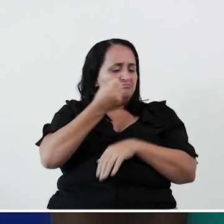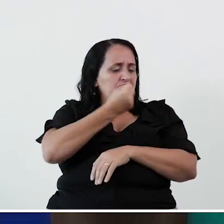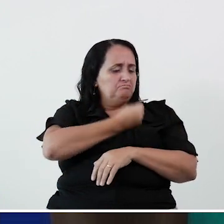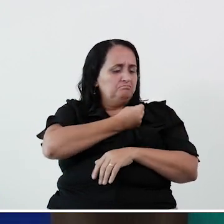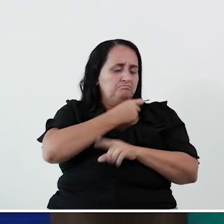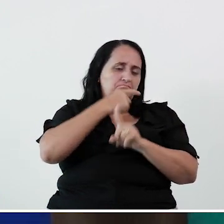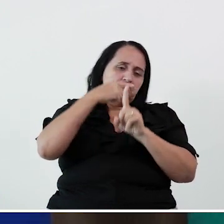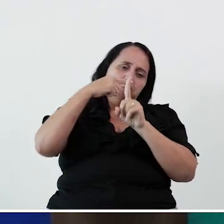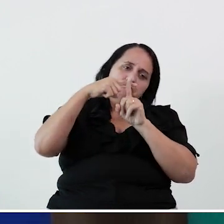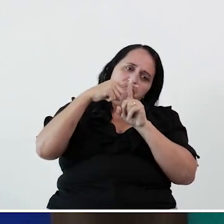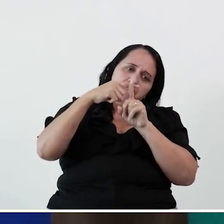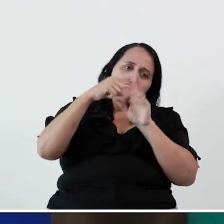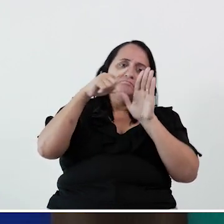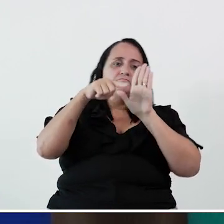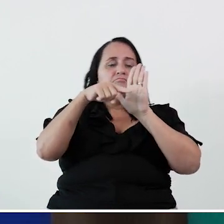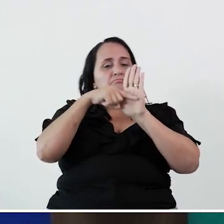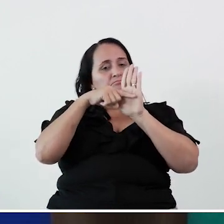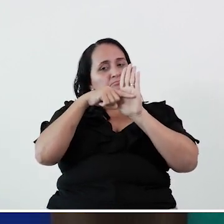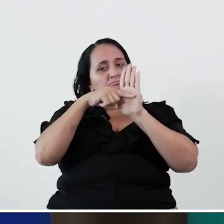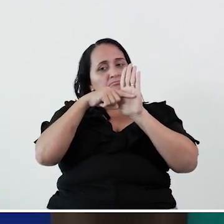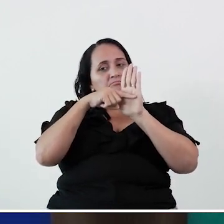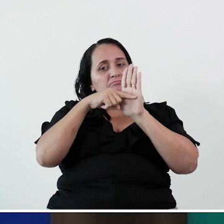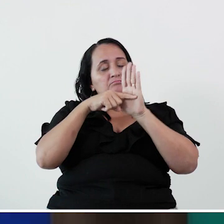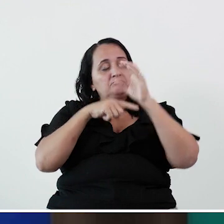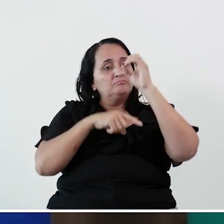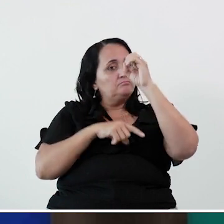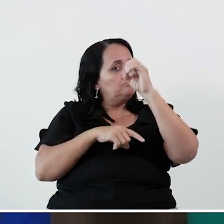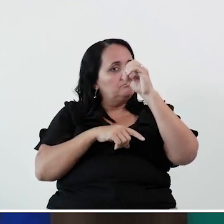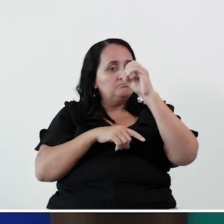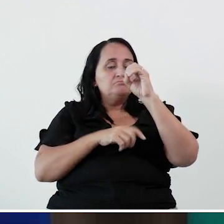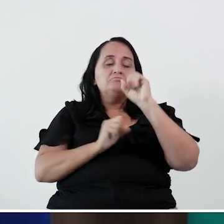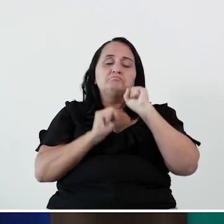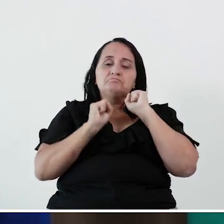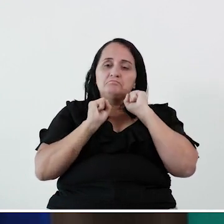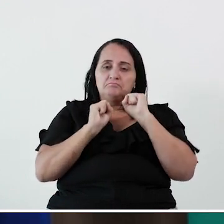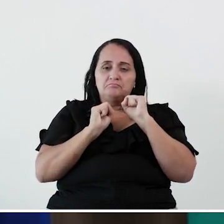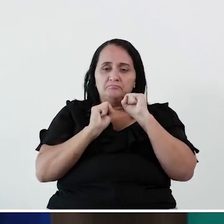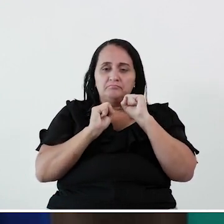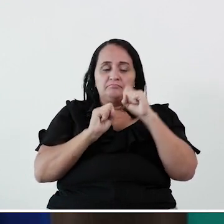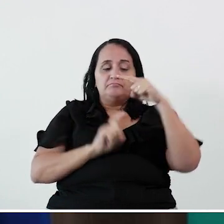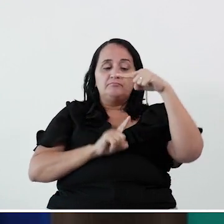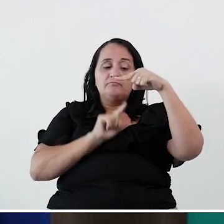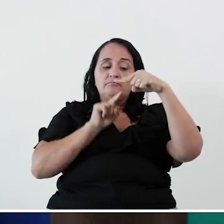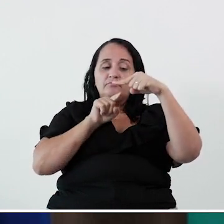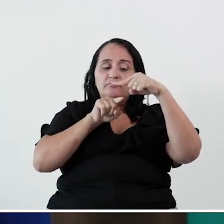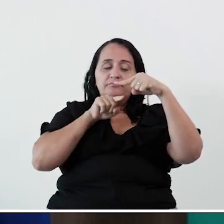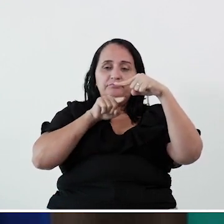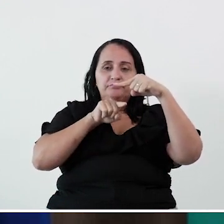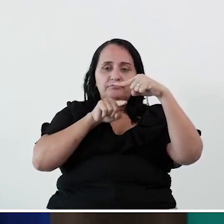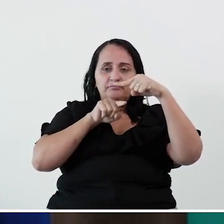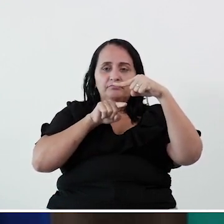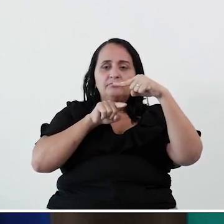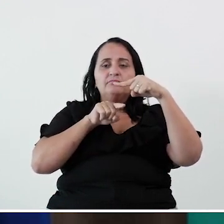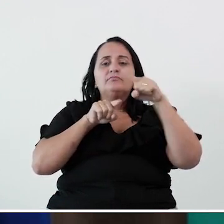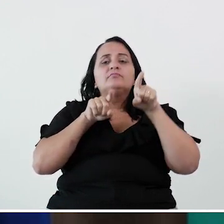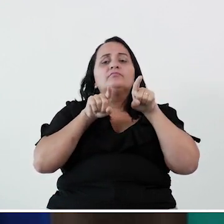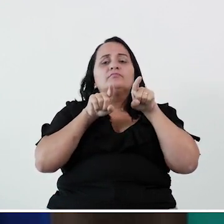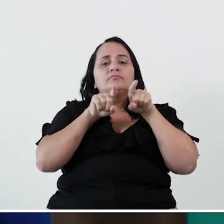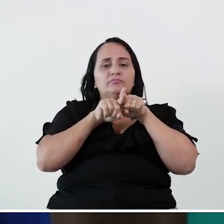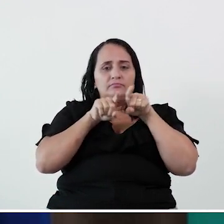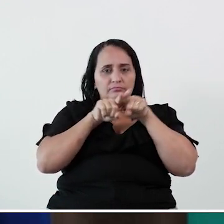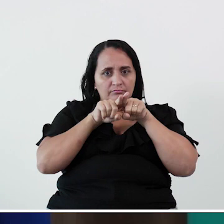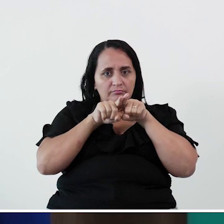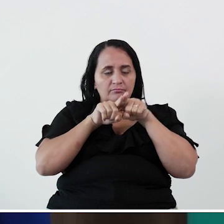positivo, negativo e até o próprio zero. No denominador, também, mas